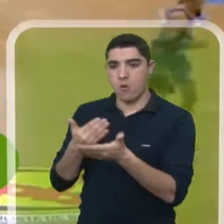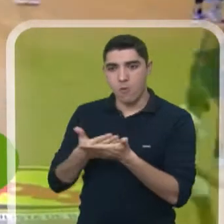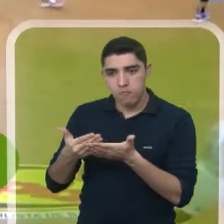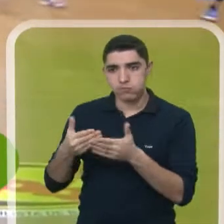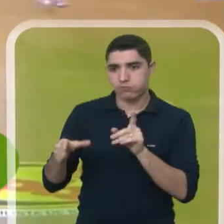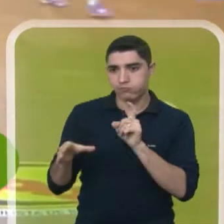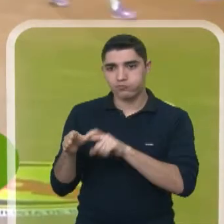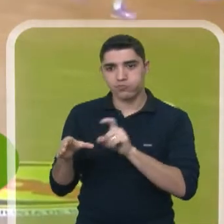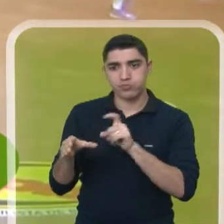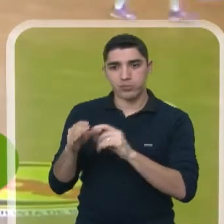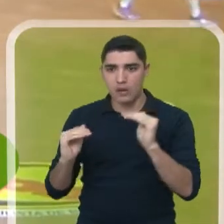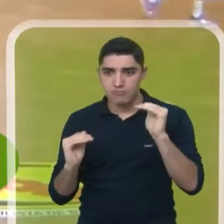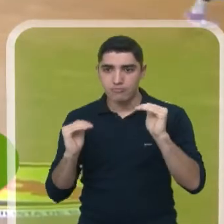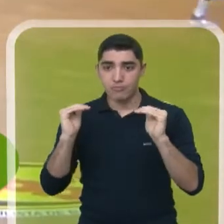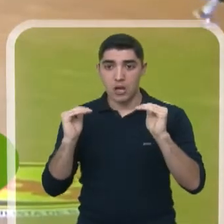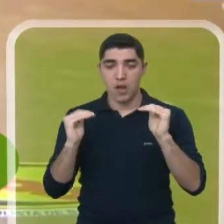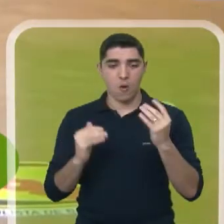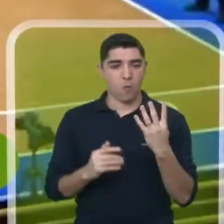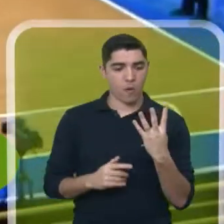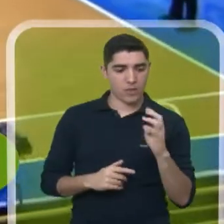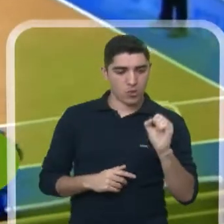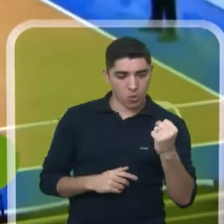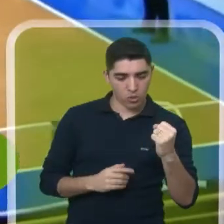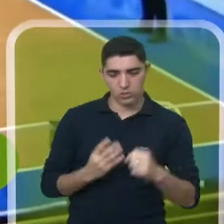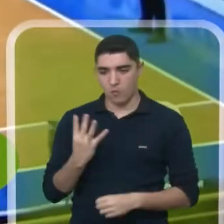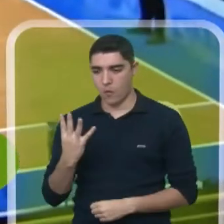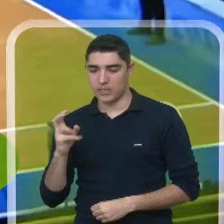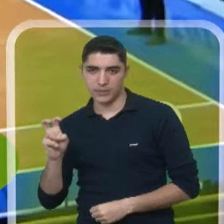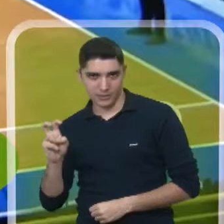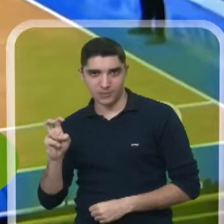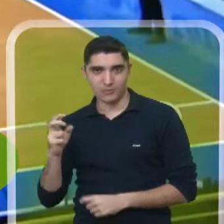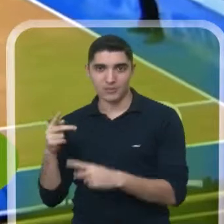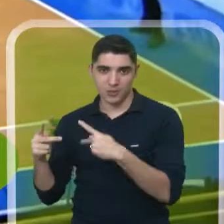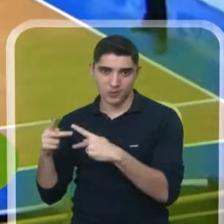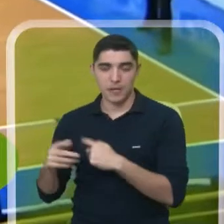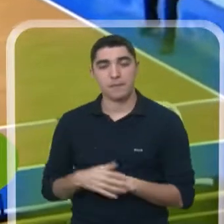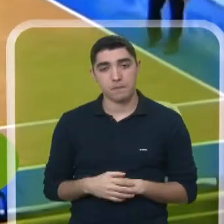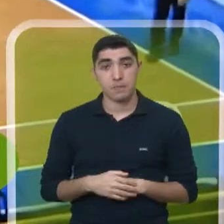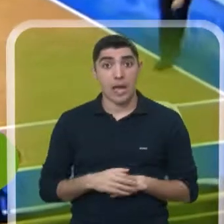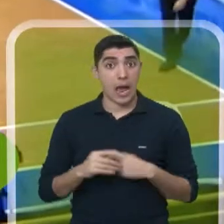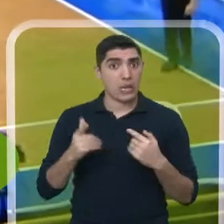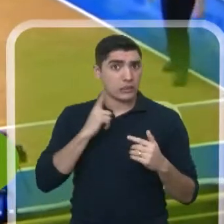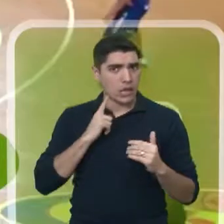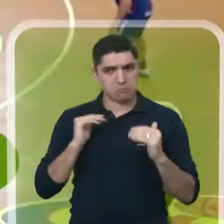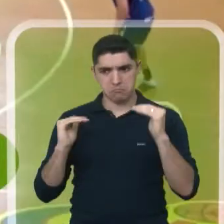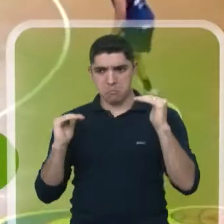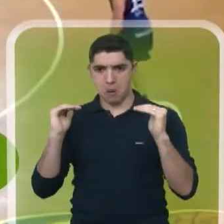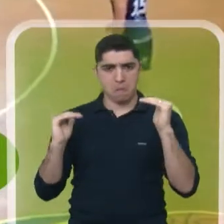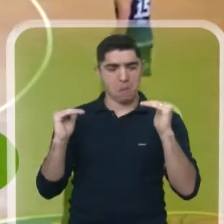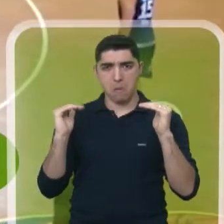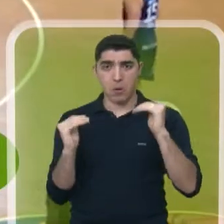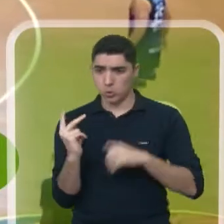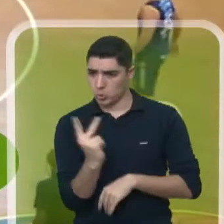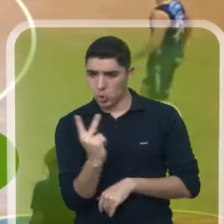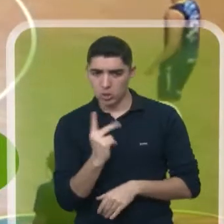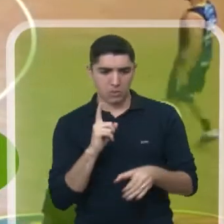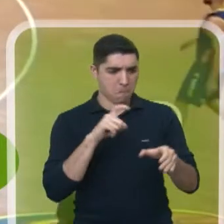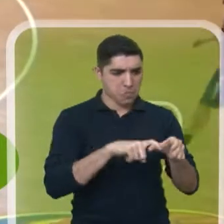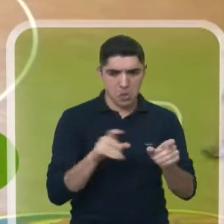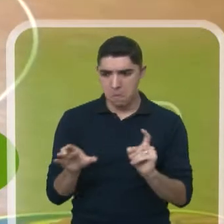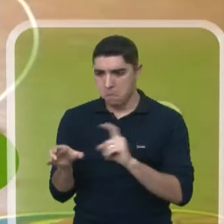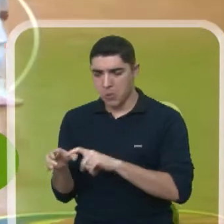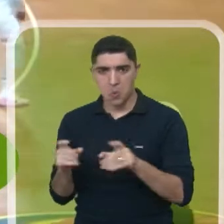no placar, 48-45. Nesse momento, a partida seguia bastante equilibrada, com os times trocando